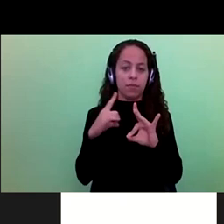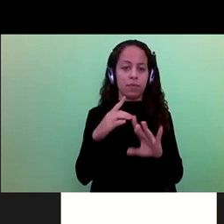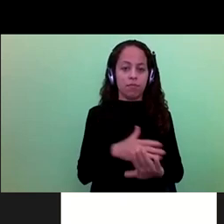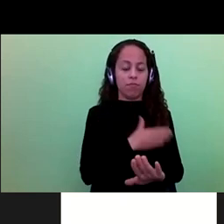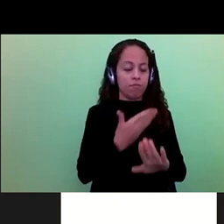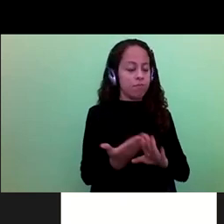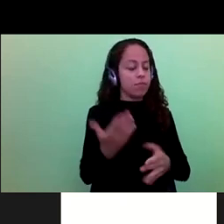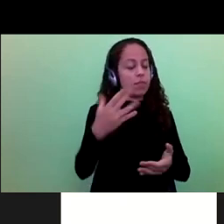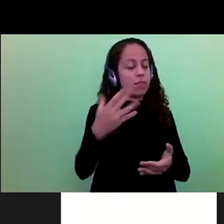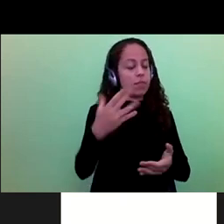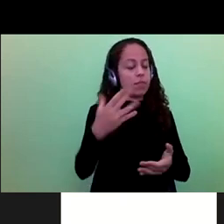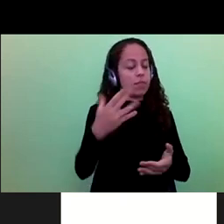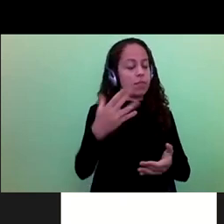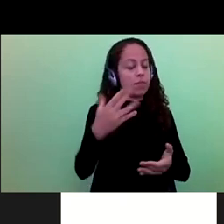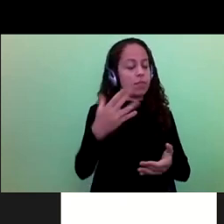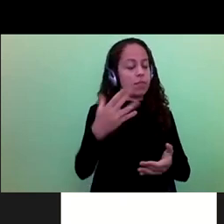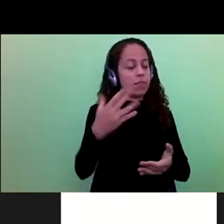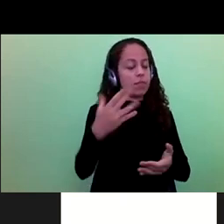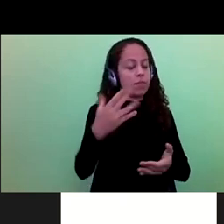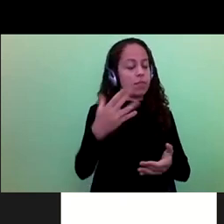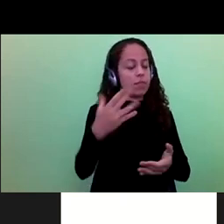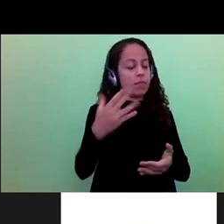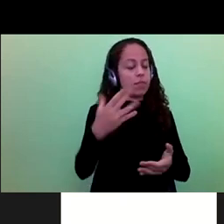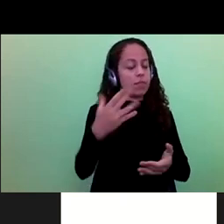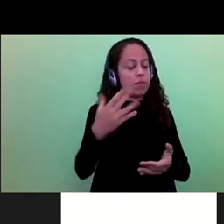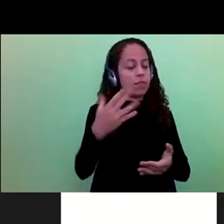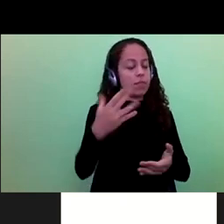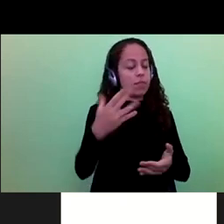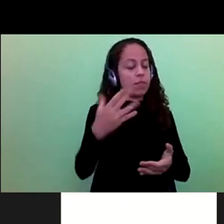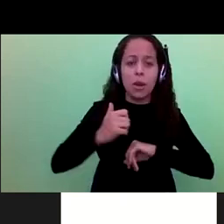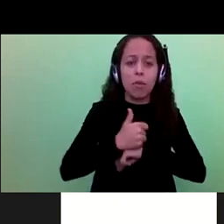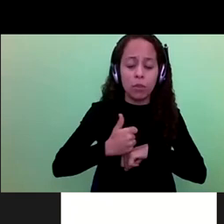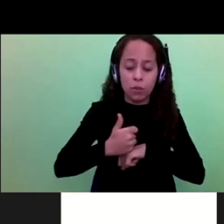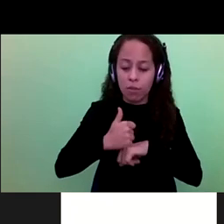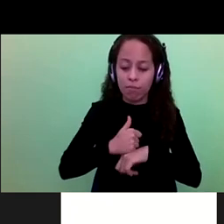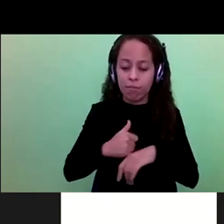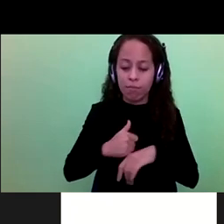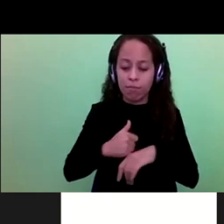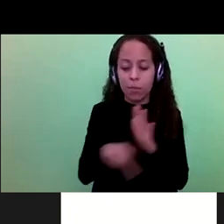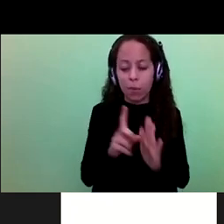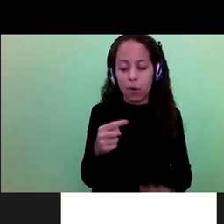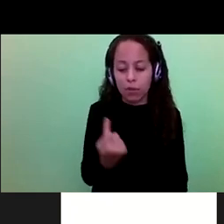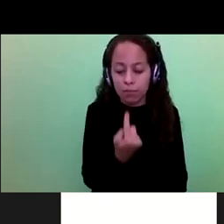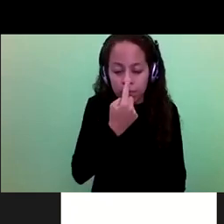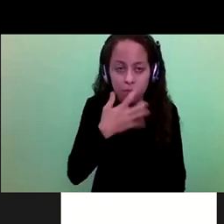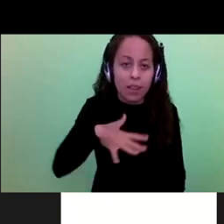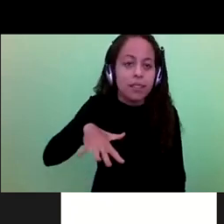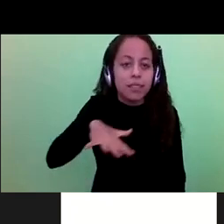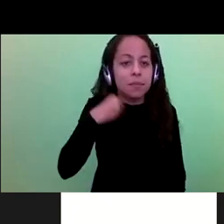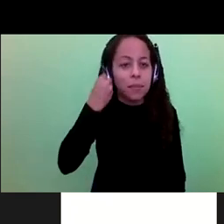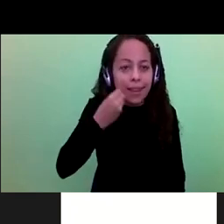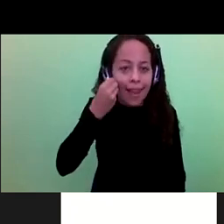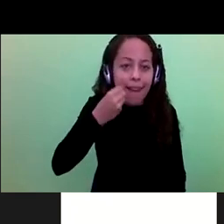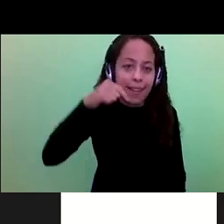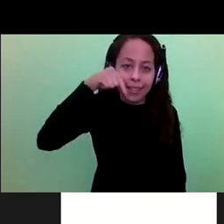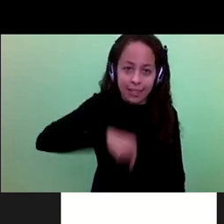integral, de qualidade, seja na educação, né, que é o nosso campo de